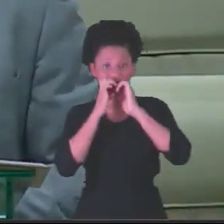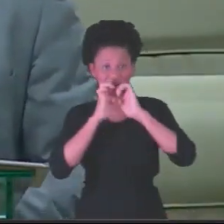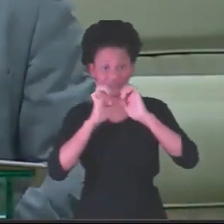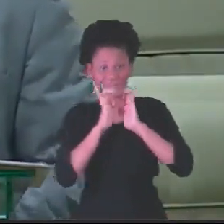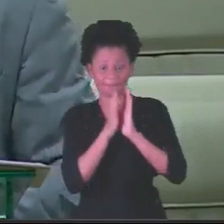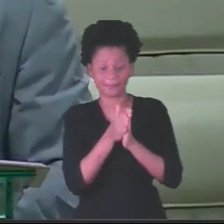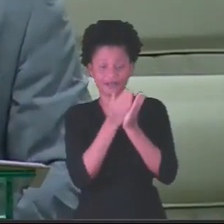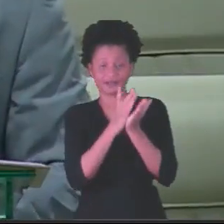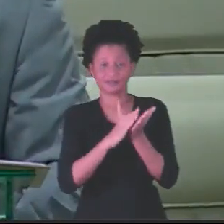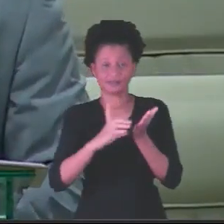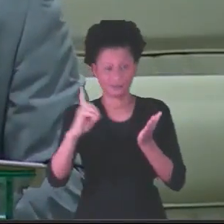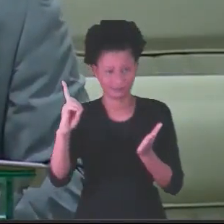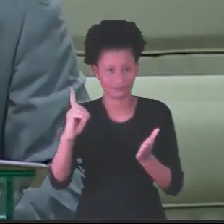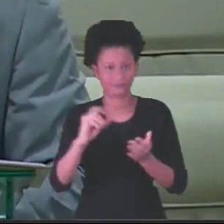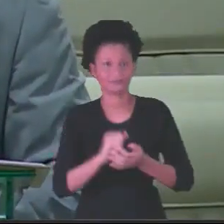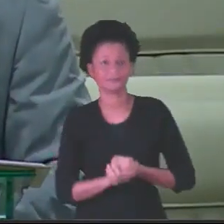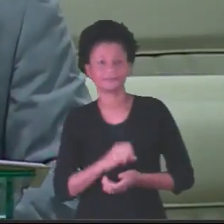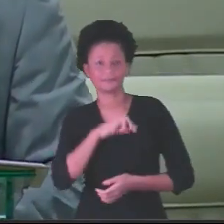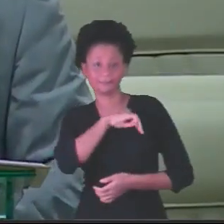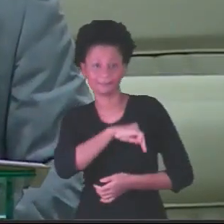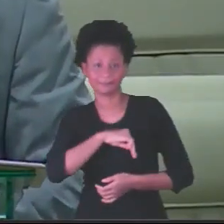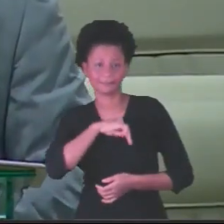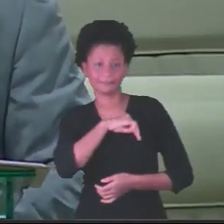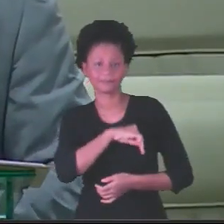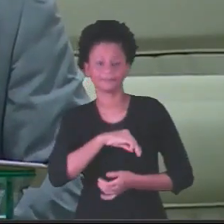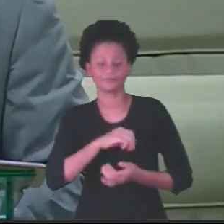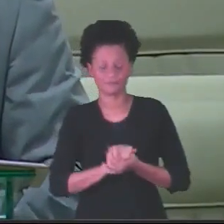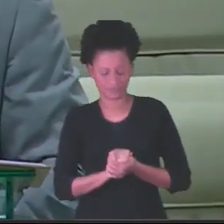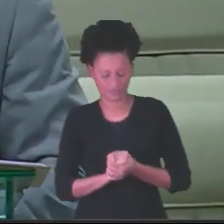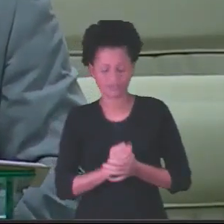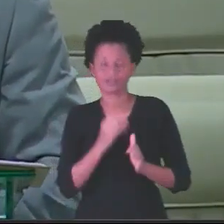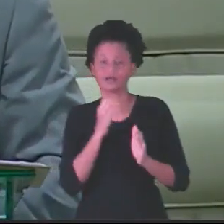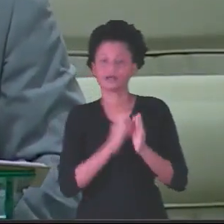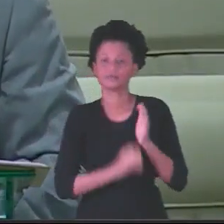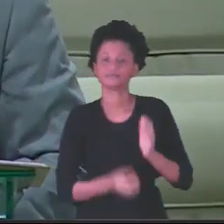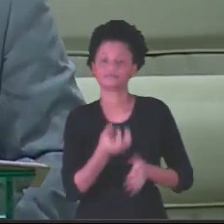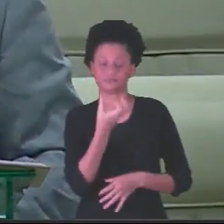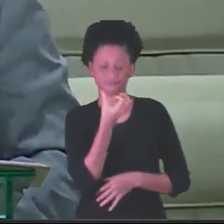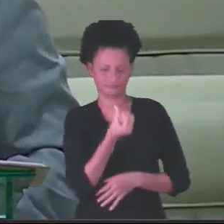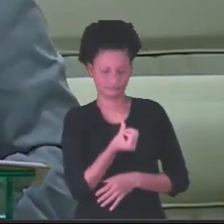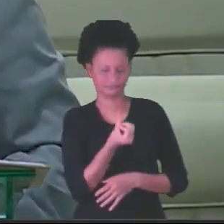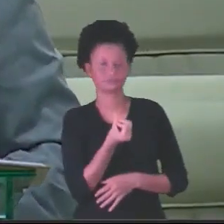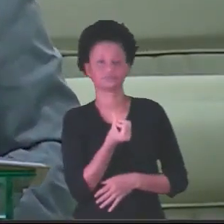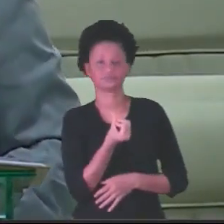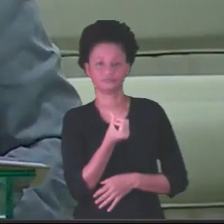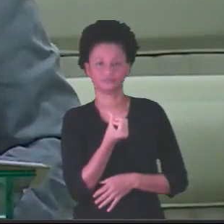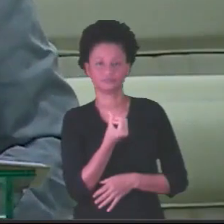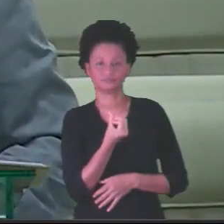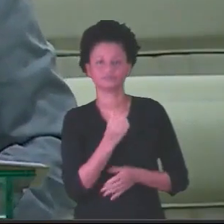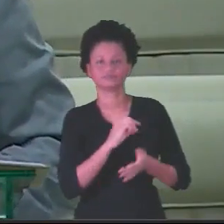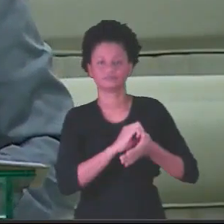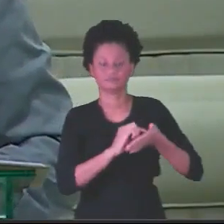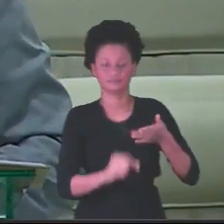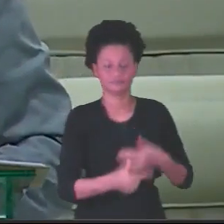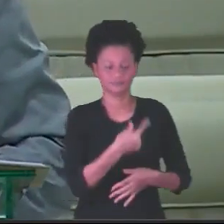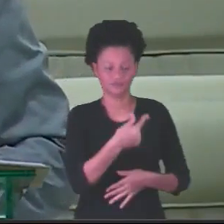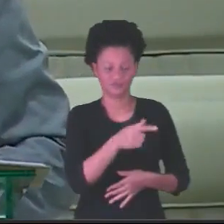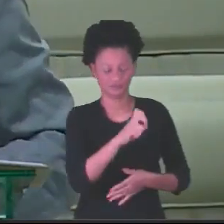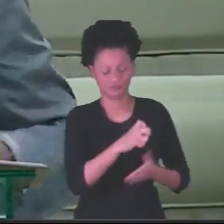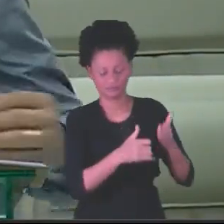escreveu são mateus e no capítulo 6 versículo 25 a